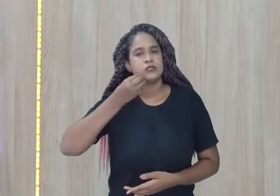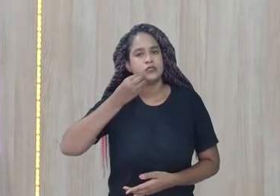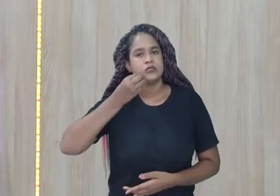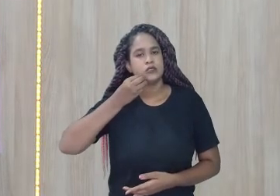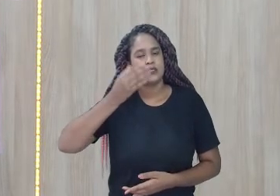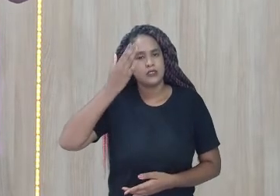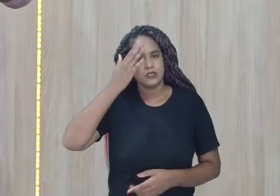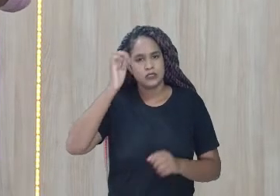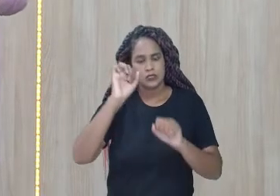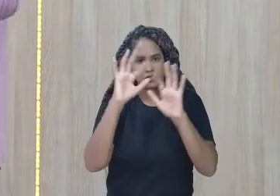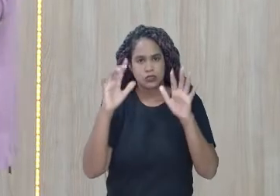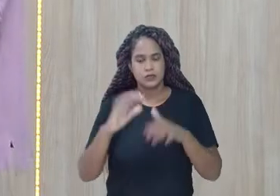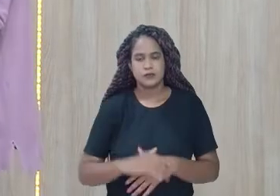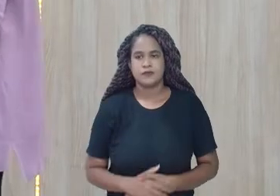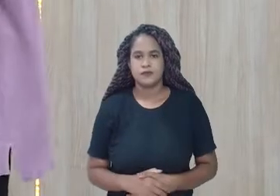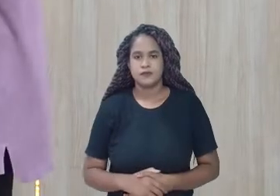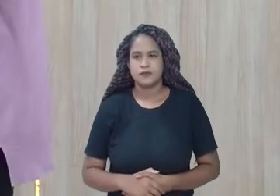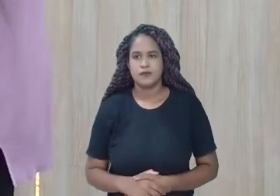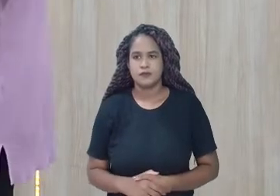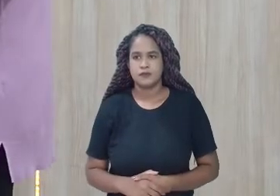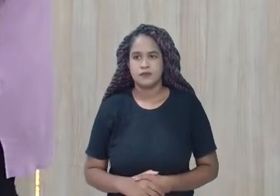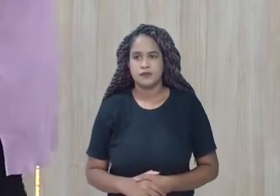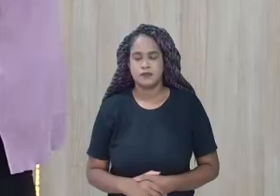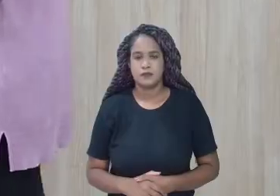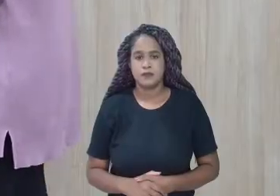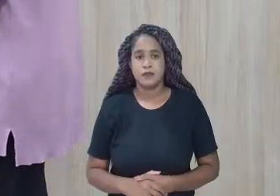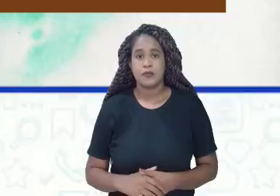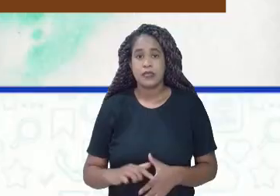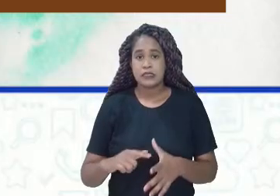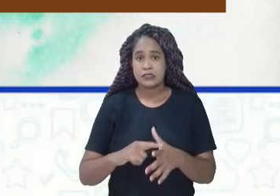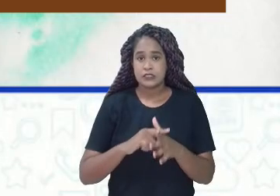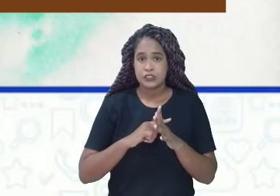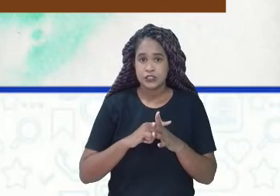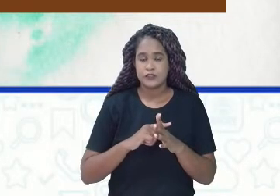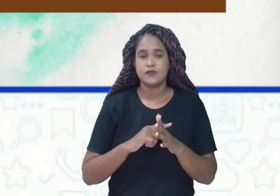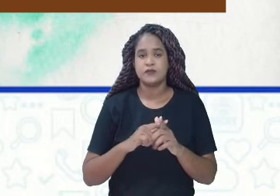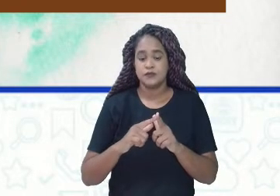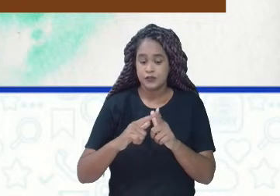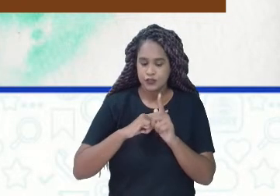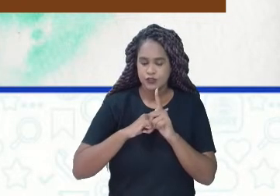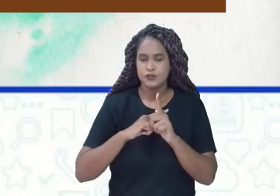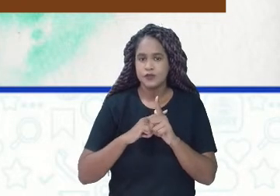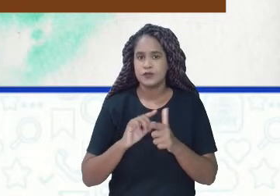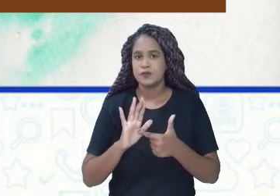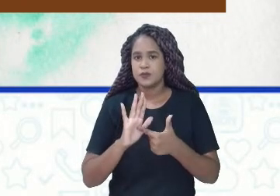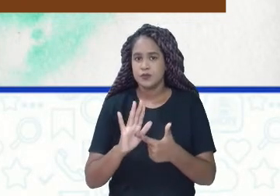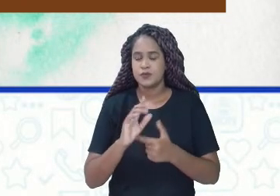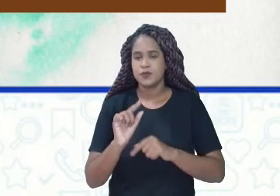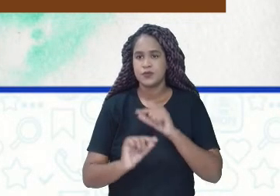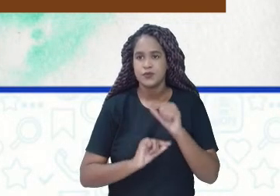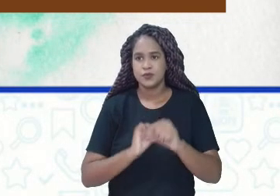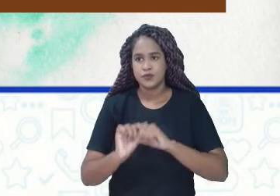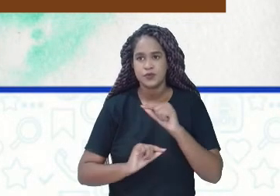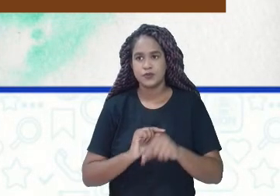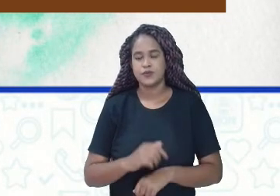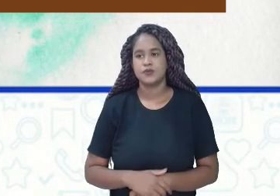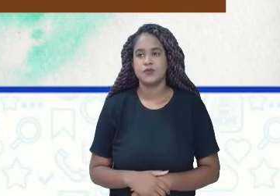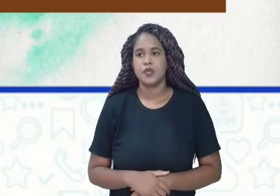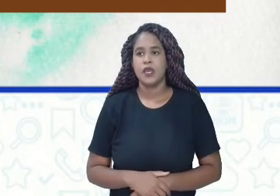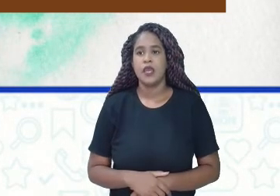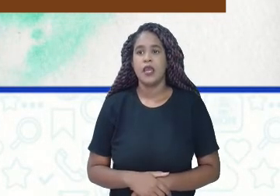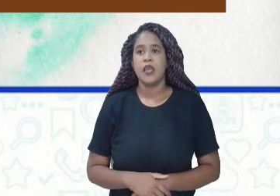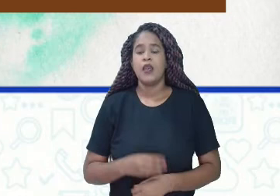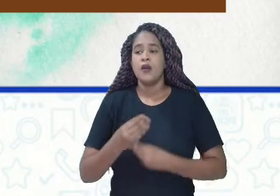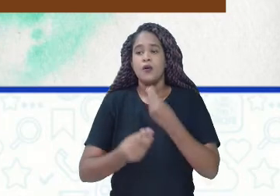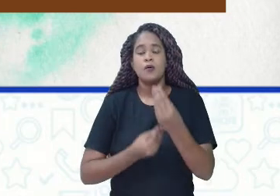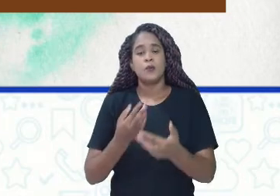se trata isso. Vamos lá. O conceito de dívida histórica designa a responsabilidade que gerações atuais,